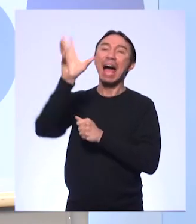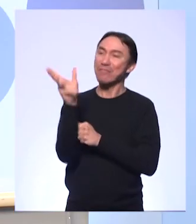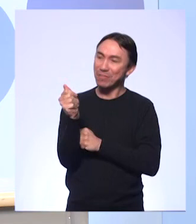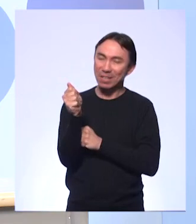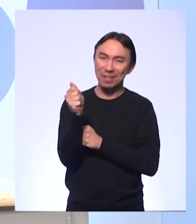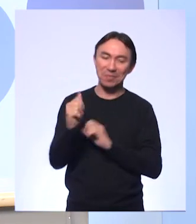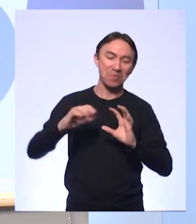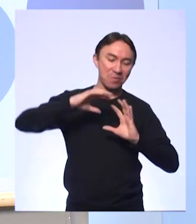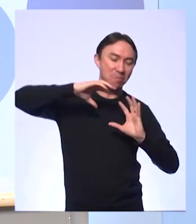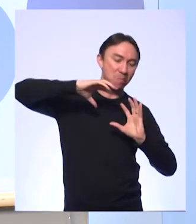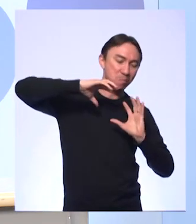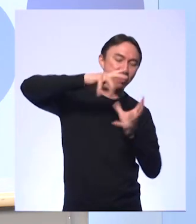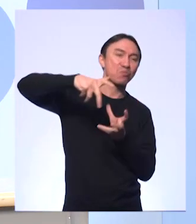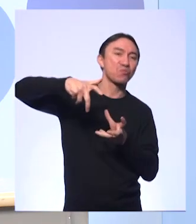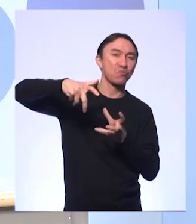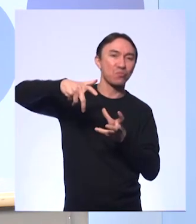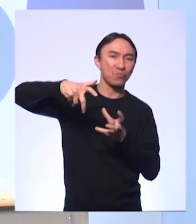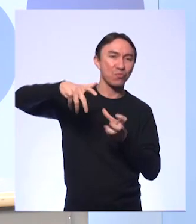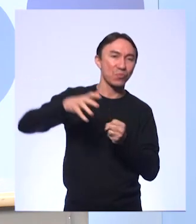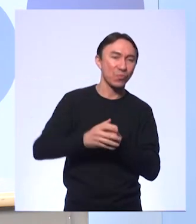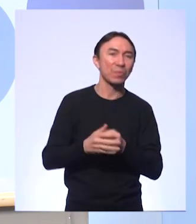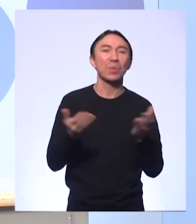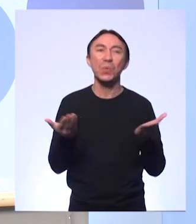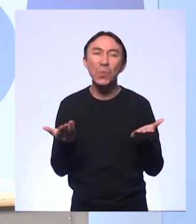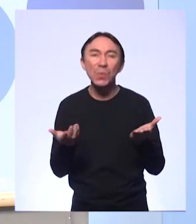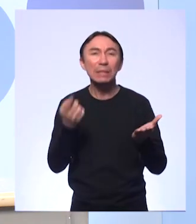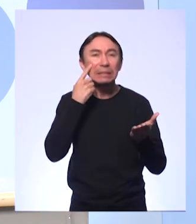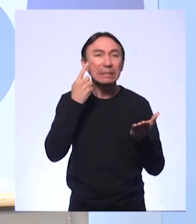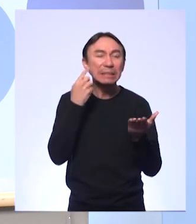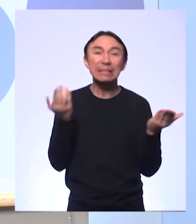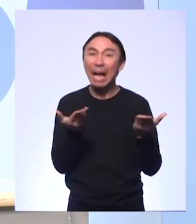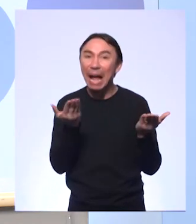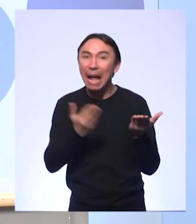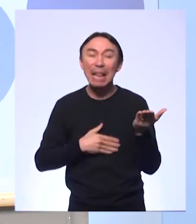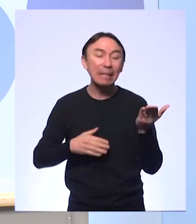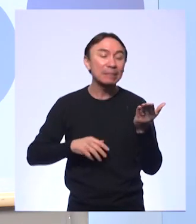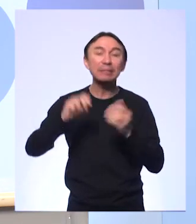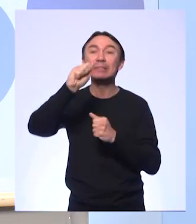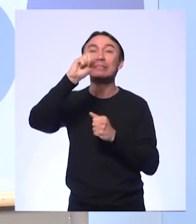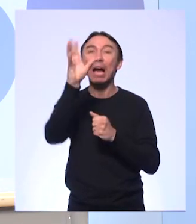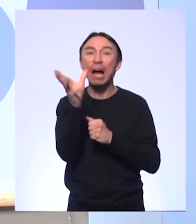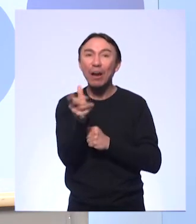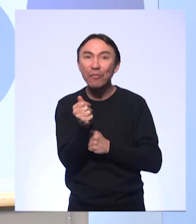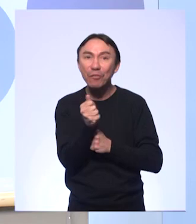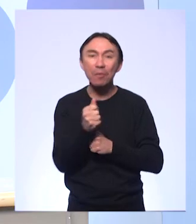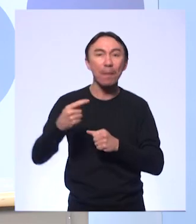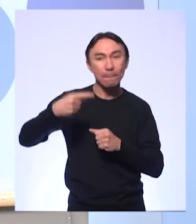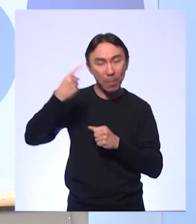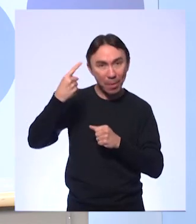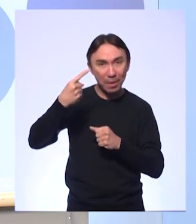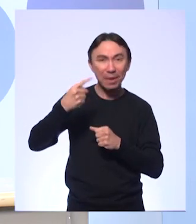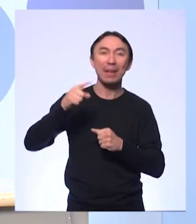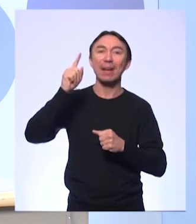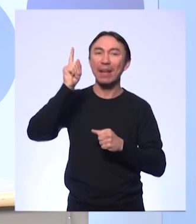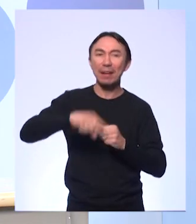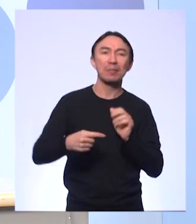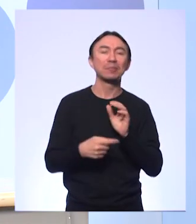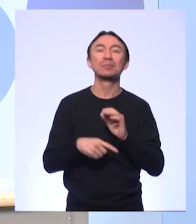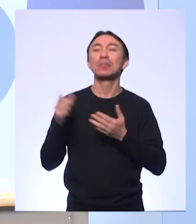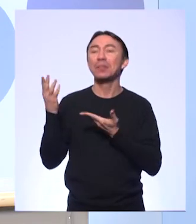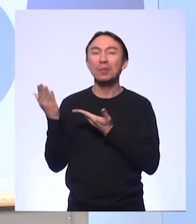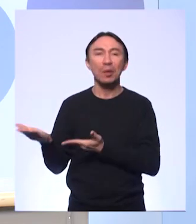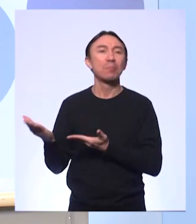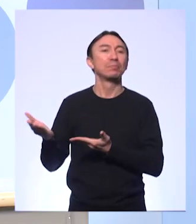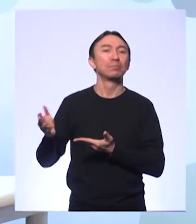aula, que é Aspectos Físicos do Continente Africano, parte 1, será apresentado, claro, pelo professor Antônio Russo. Tudo